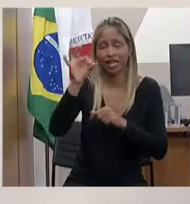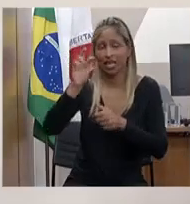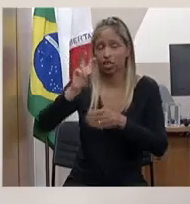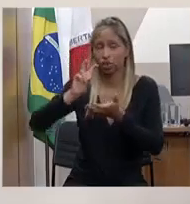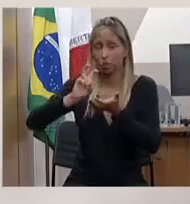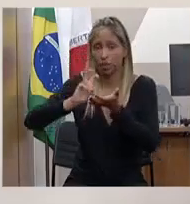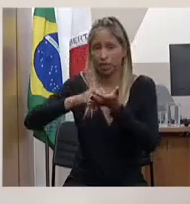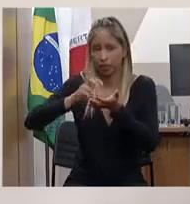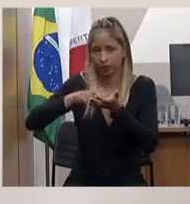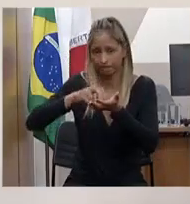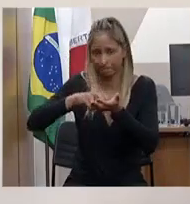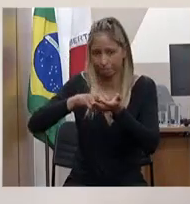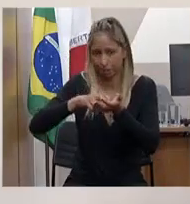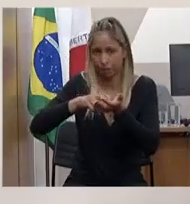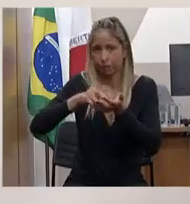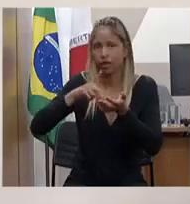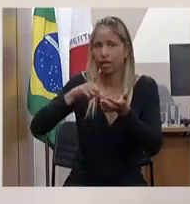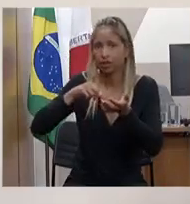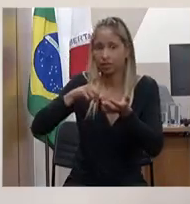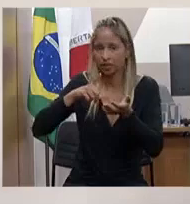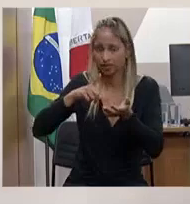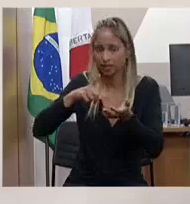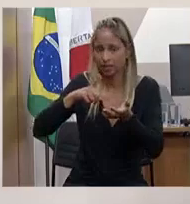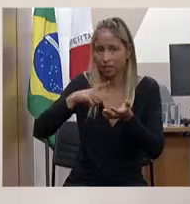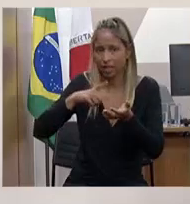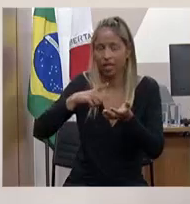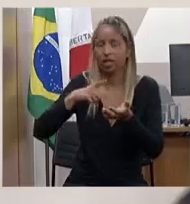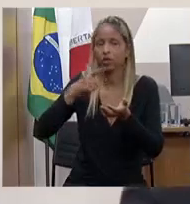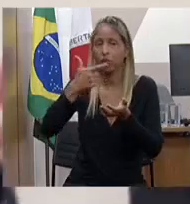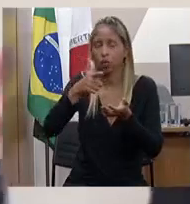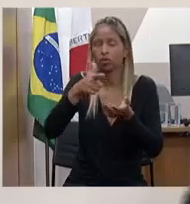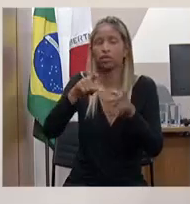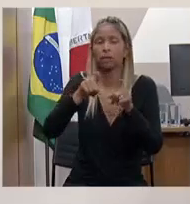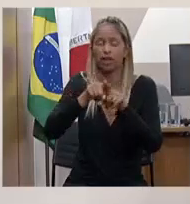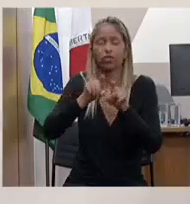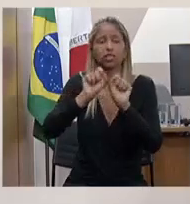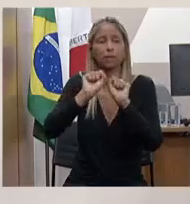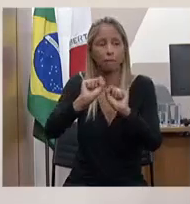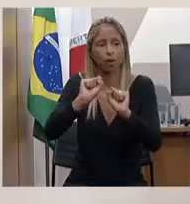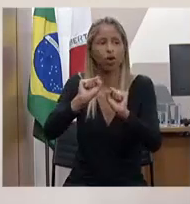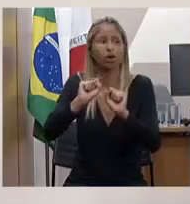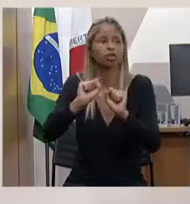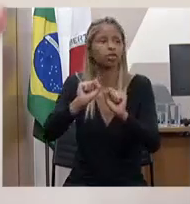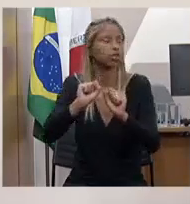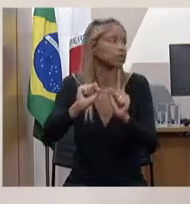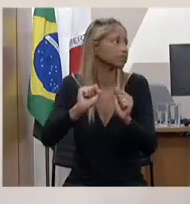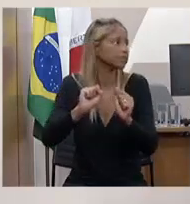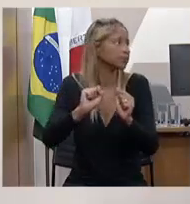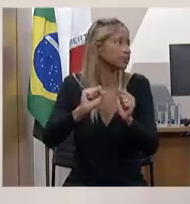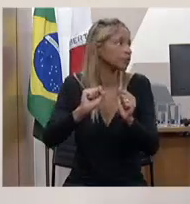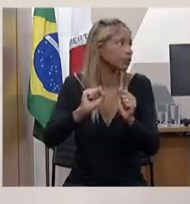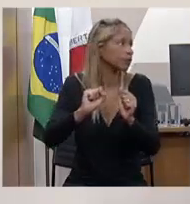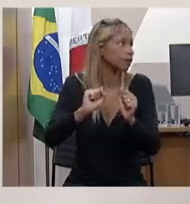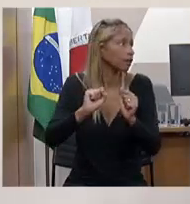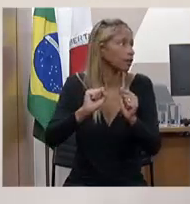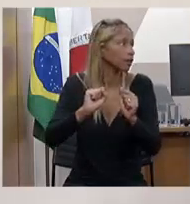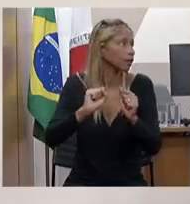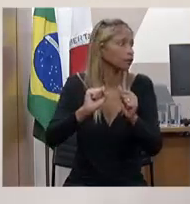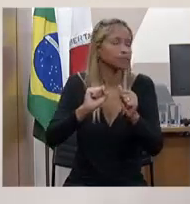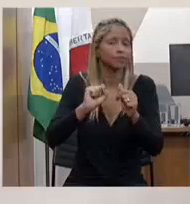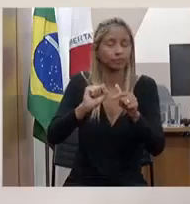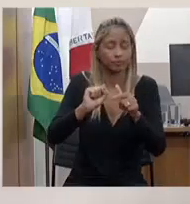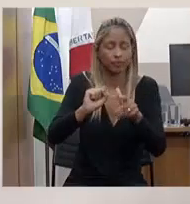e existe um expediente lá que são as oitivas né que você pode depois de ter votados requerimentos